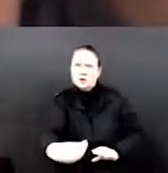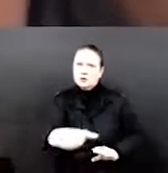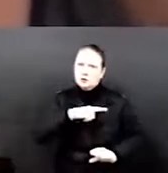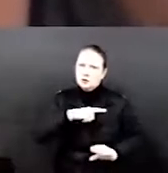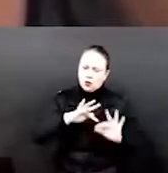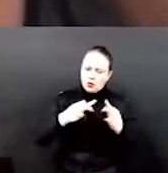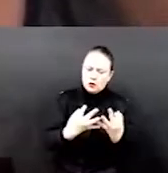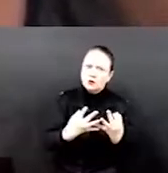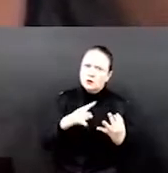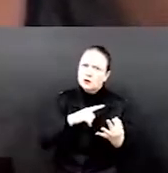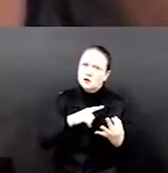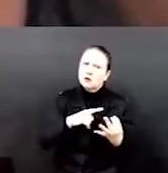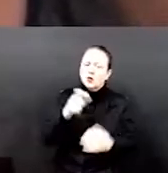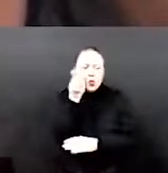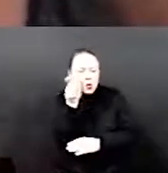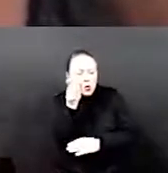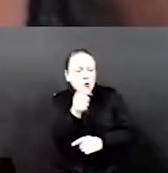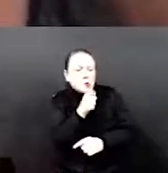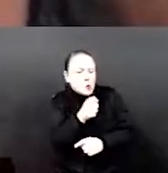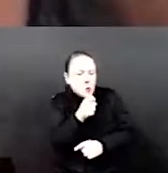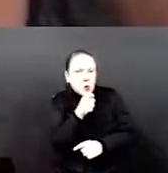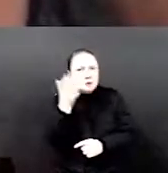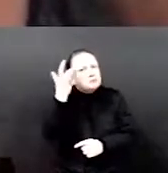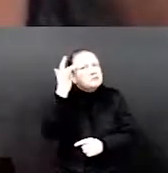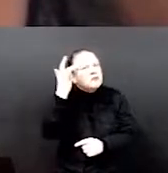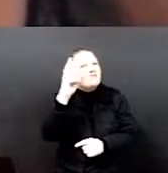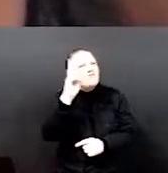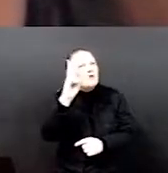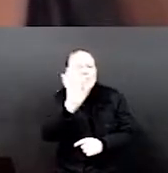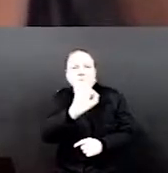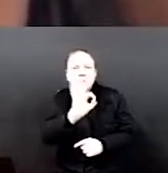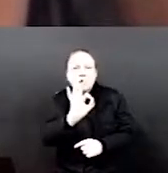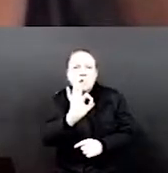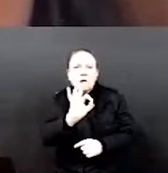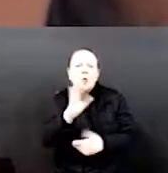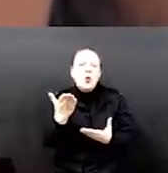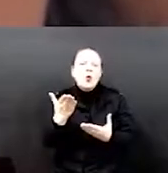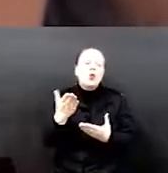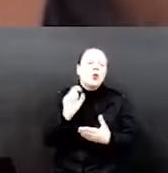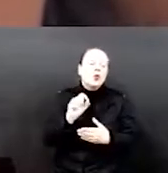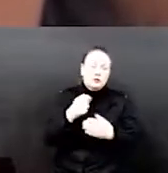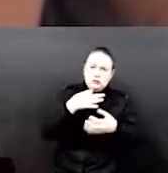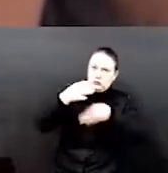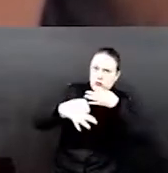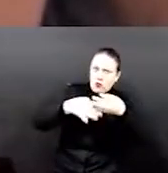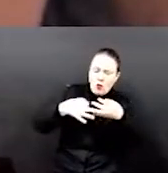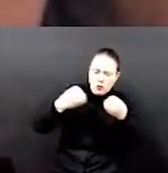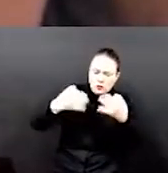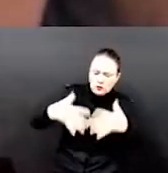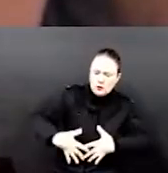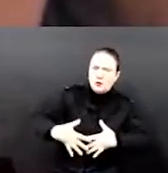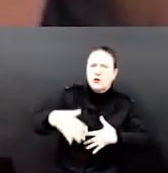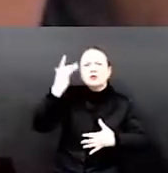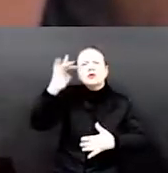né, que eu tinha assistido uma reportagem tua, eu não lembro aonde era, mas acredito que era no Globo News, que você comentou que tinha uma, não sei se era